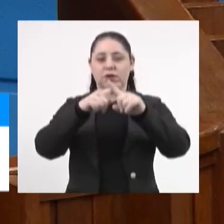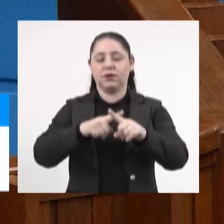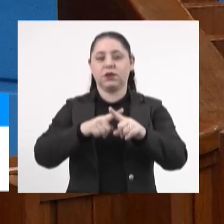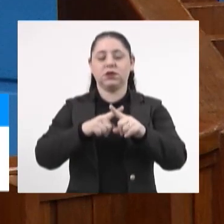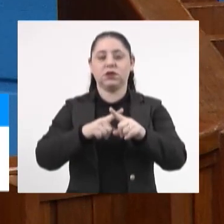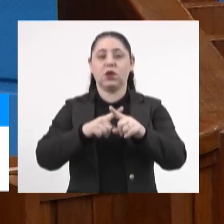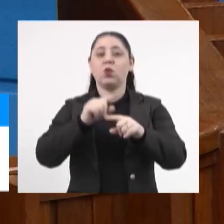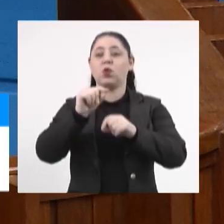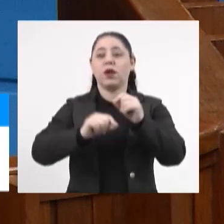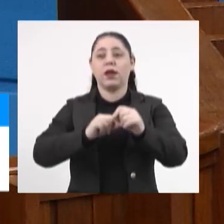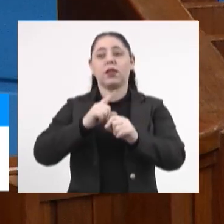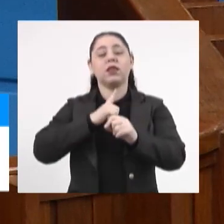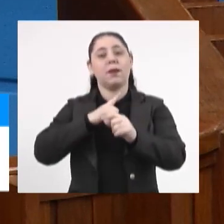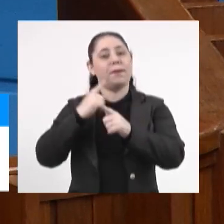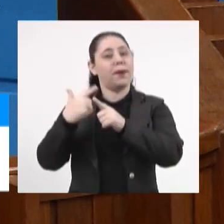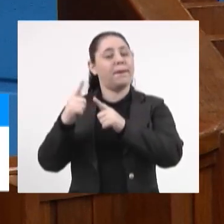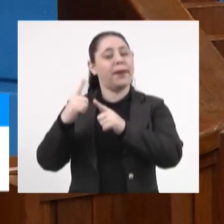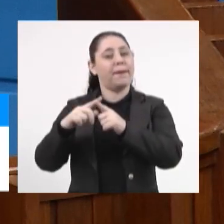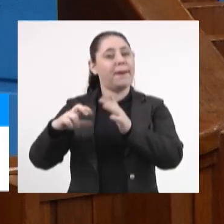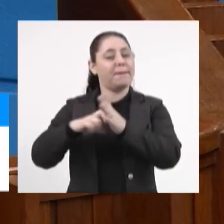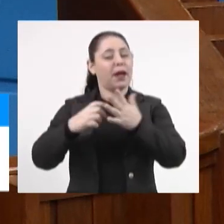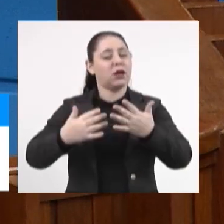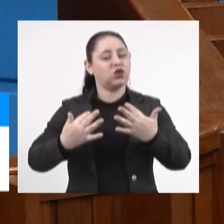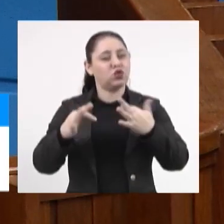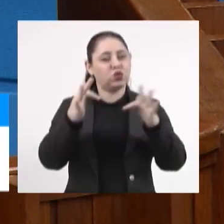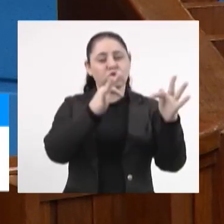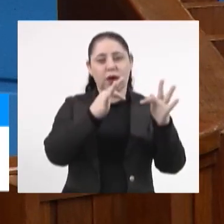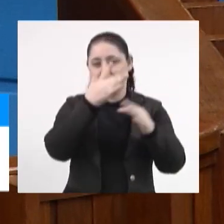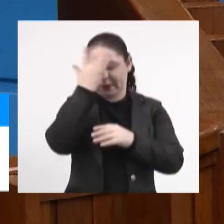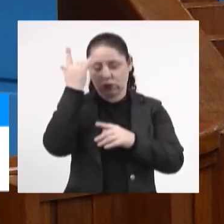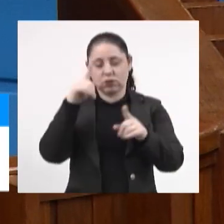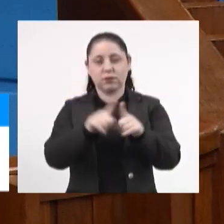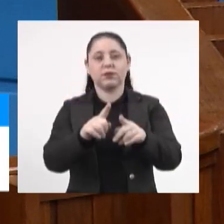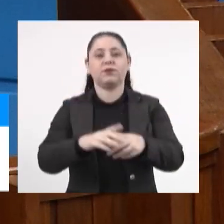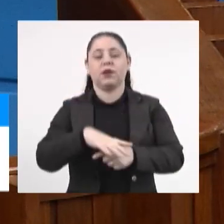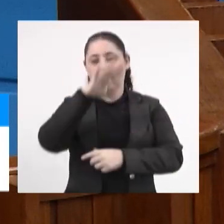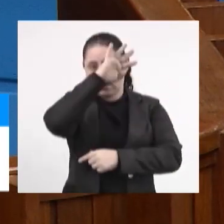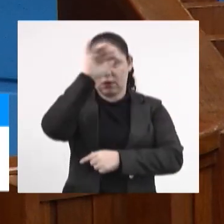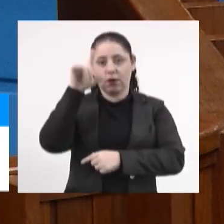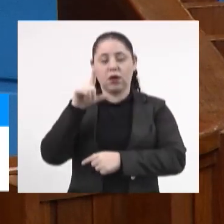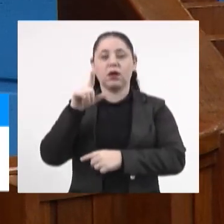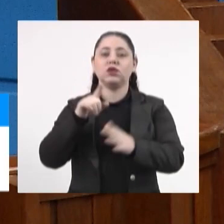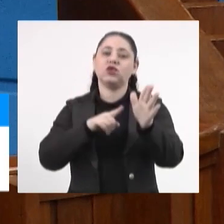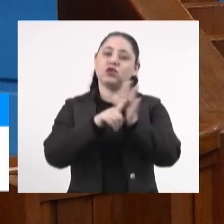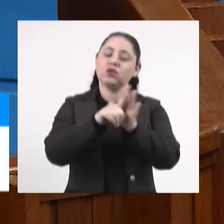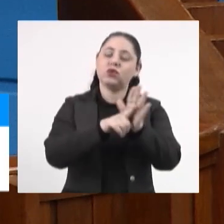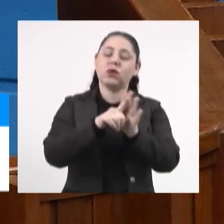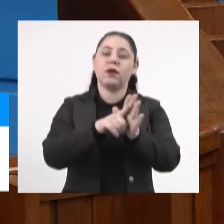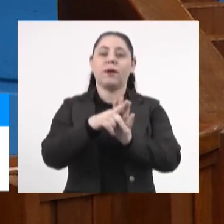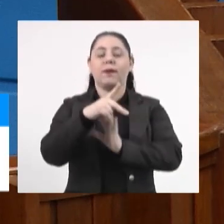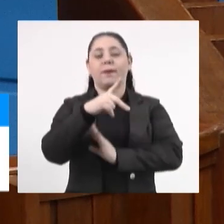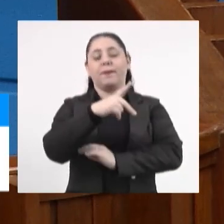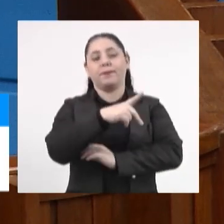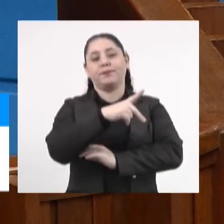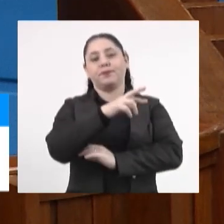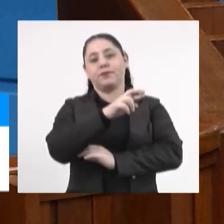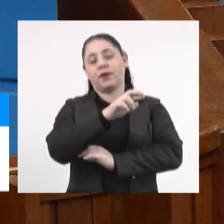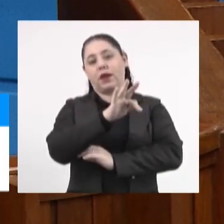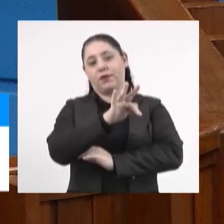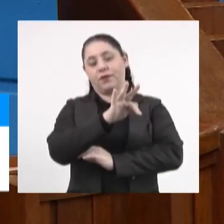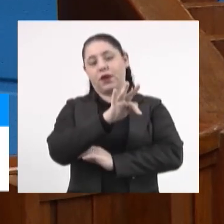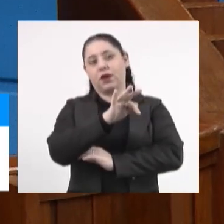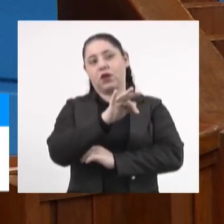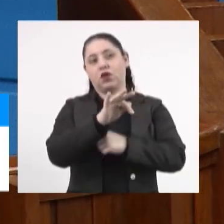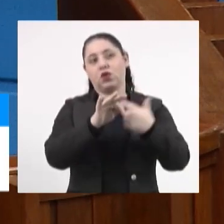pessoas saírem feridas. Em Mato Grosso do Sul, segundo dados da Polícia Rodoviária Federal,